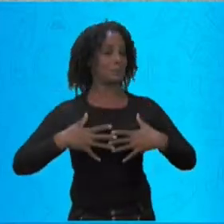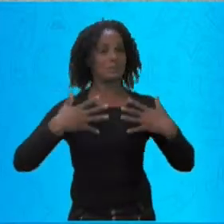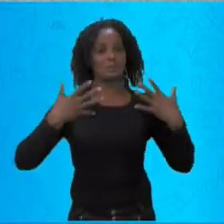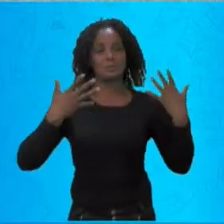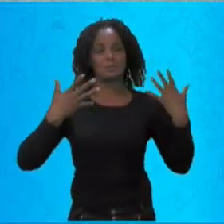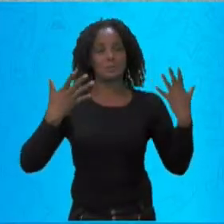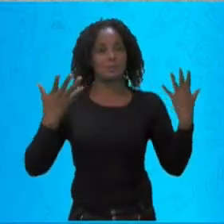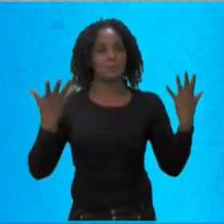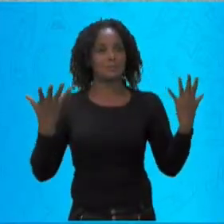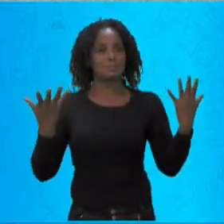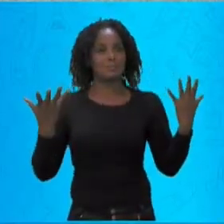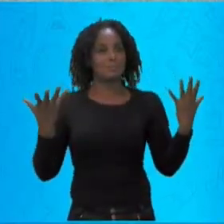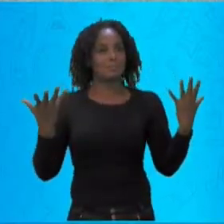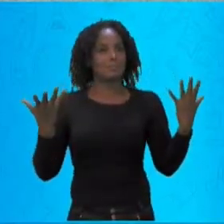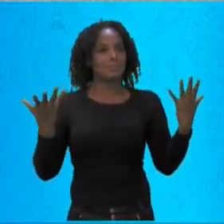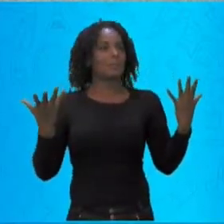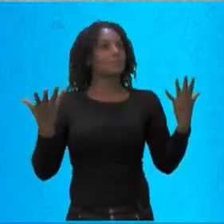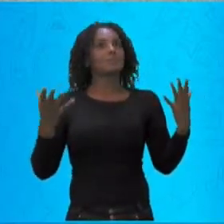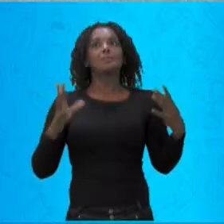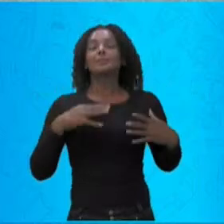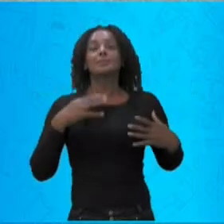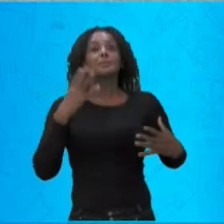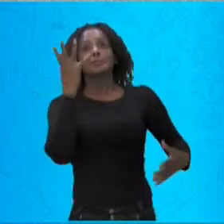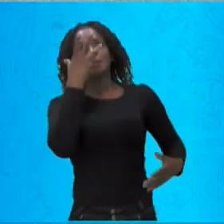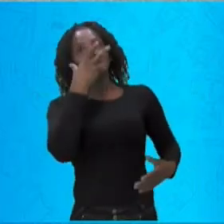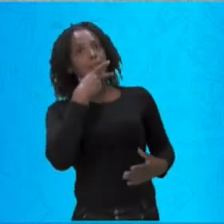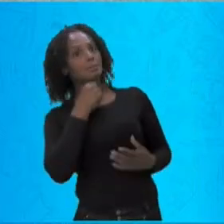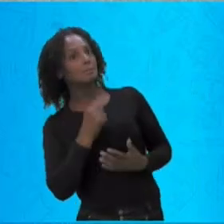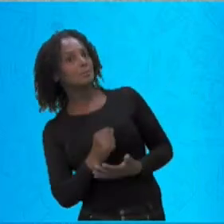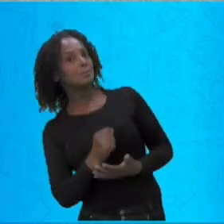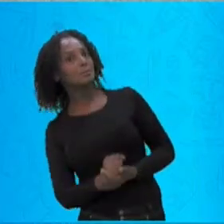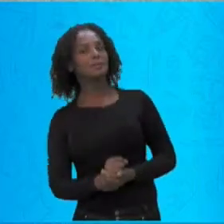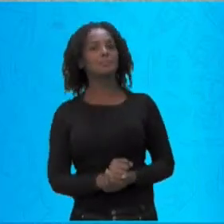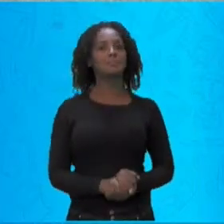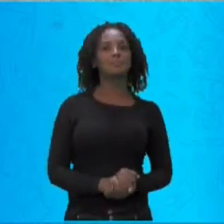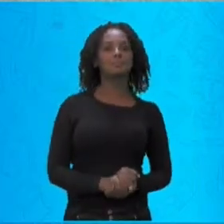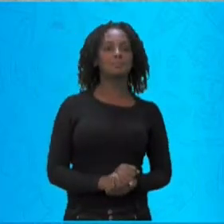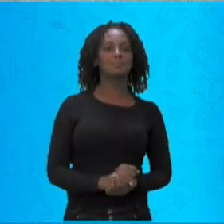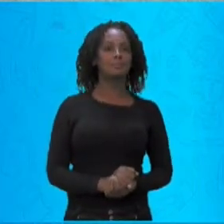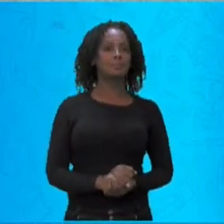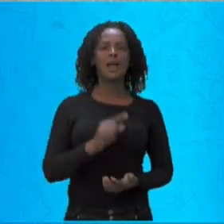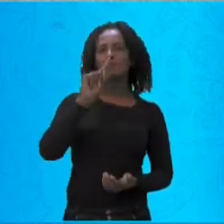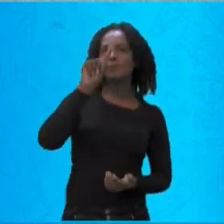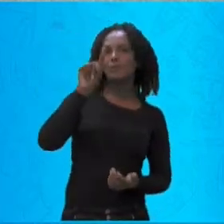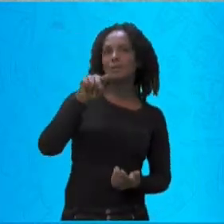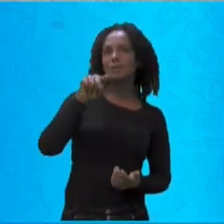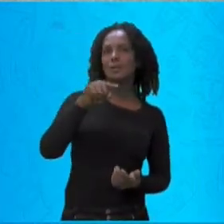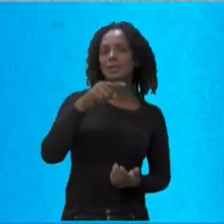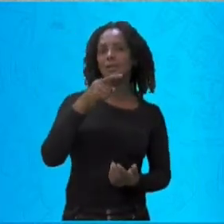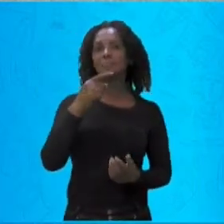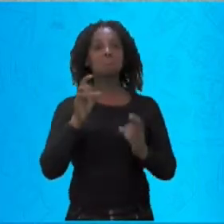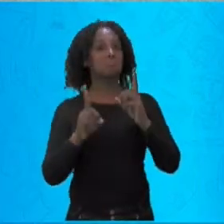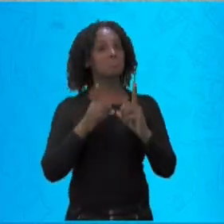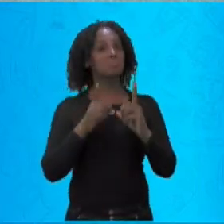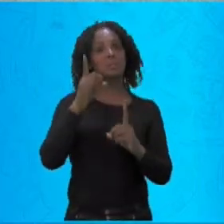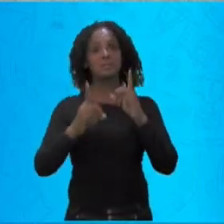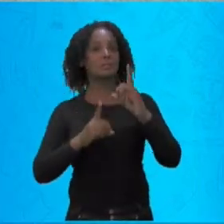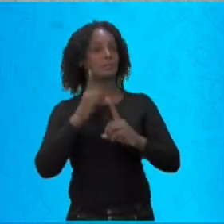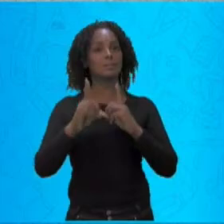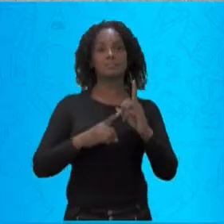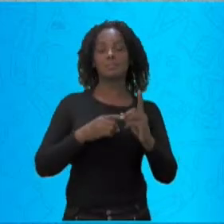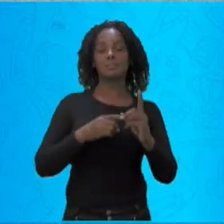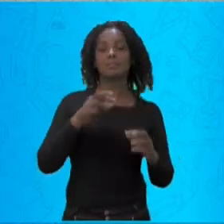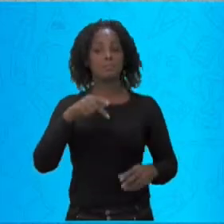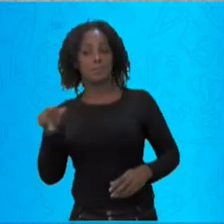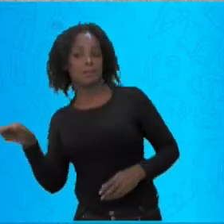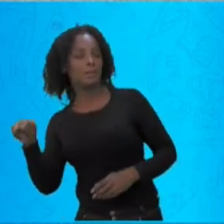animação e exclamo que beleza. A vírgula é dinâmica, anda para